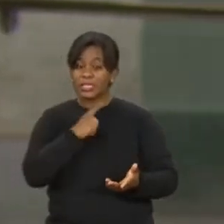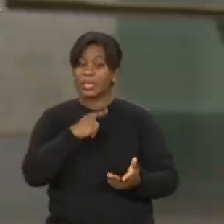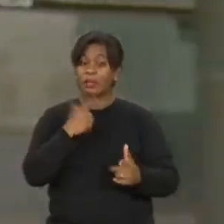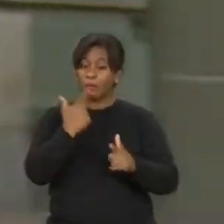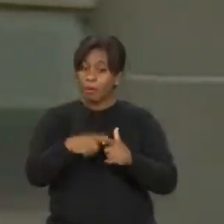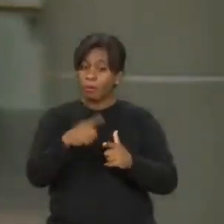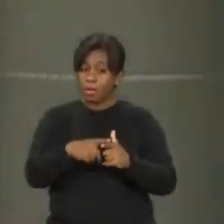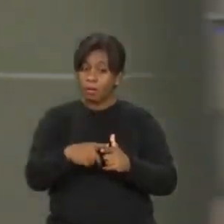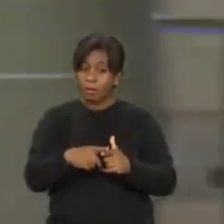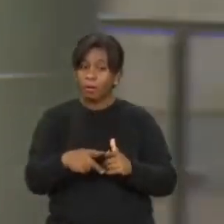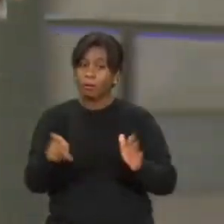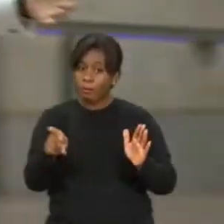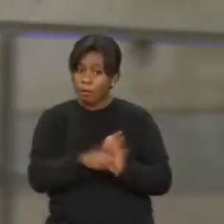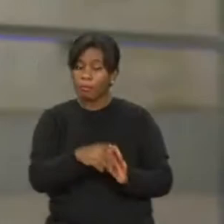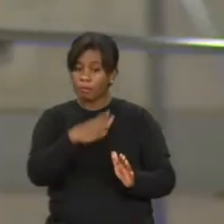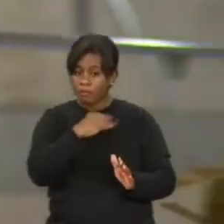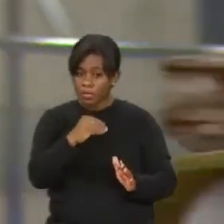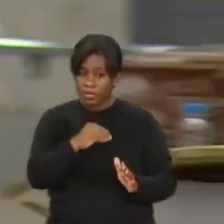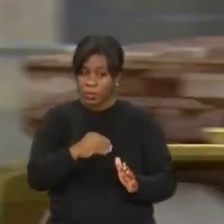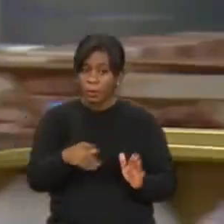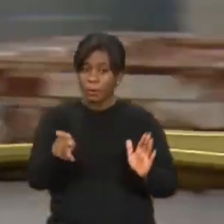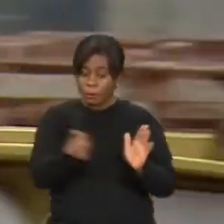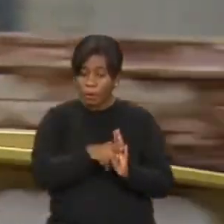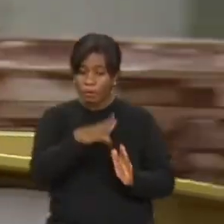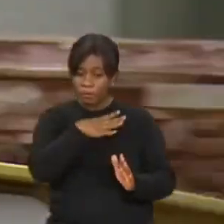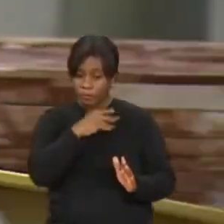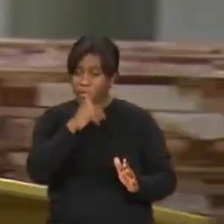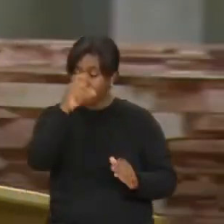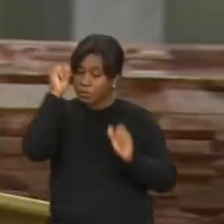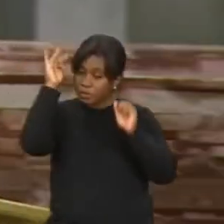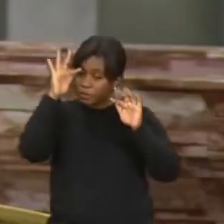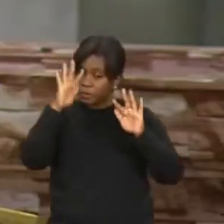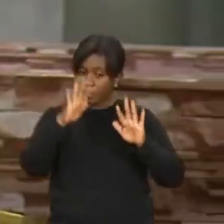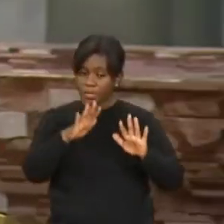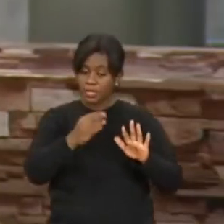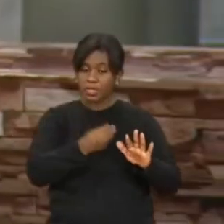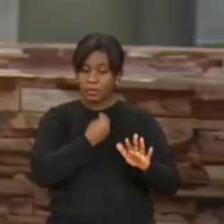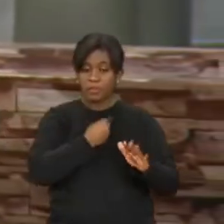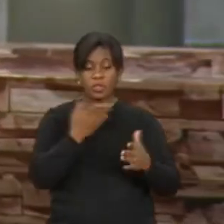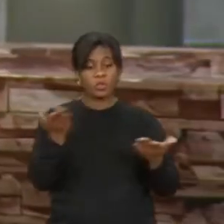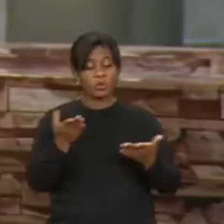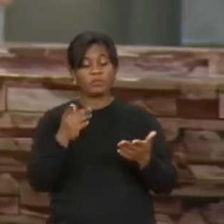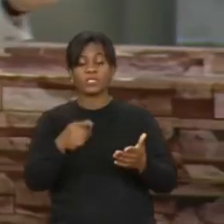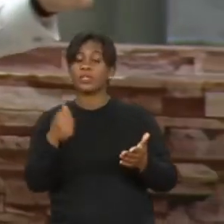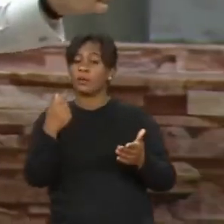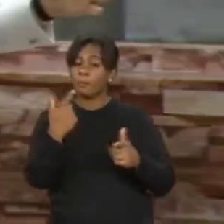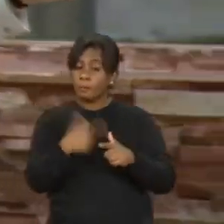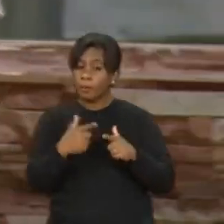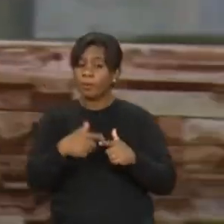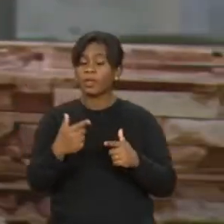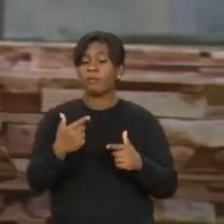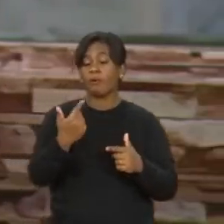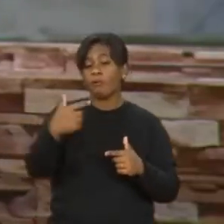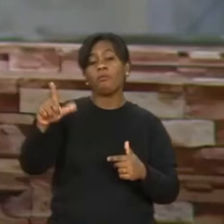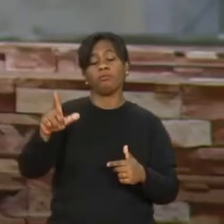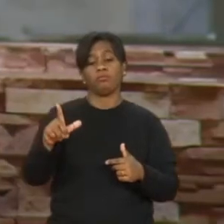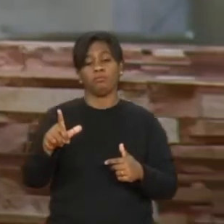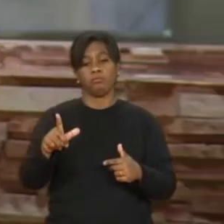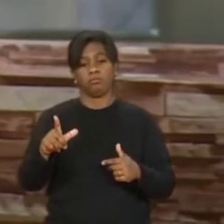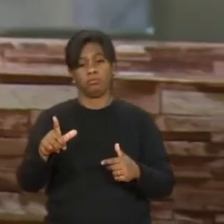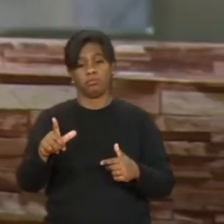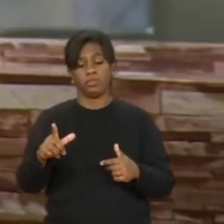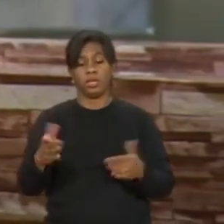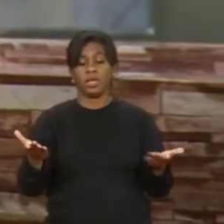Esse filho que Deus já te deu uma bênção na vida dele. Aqui tem pessoas que estão passando um momento